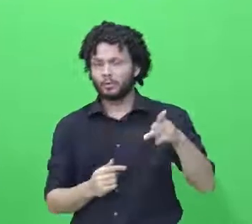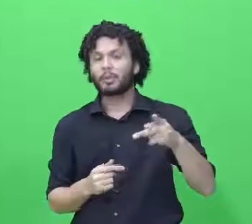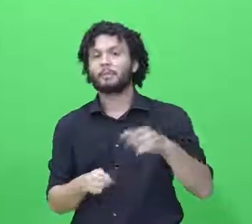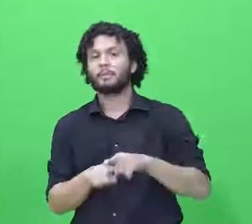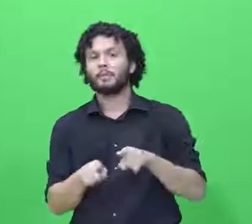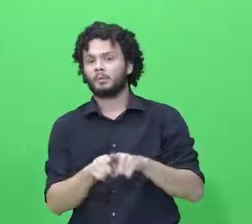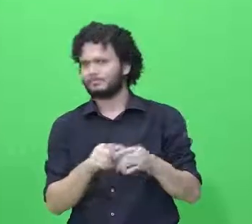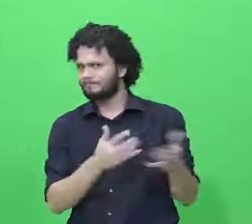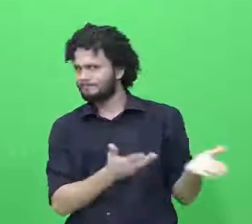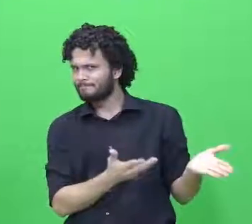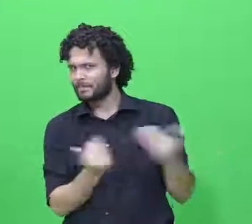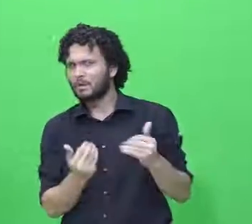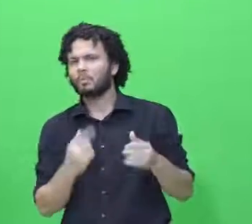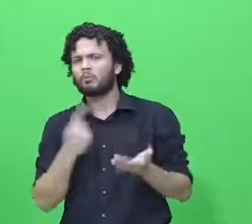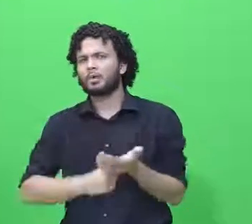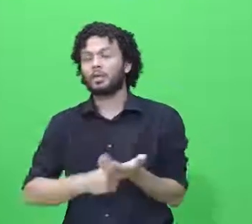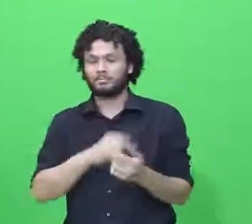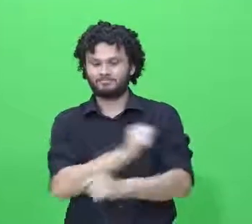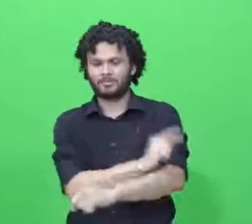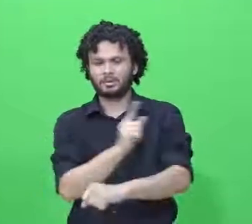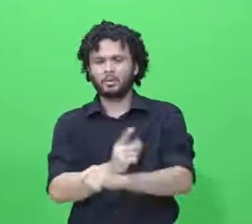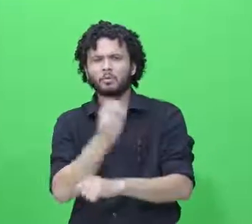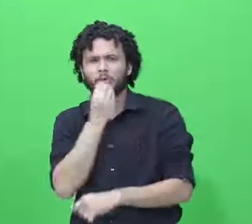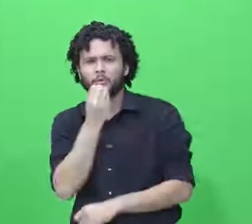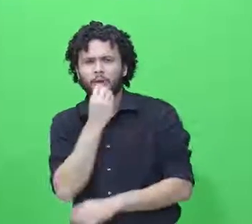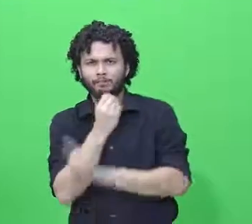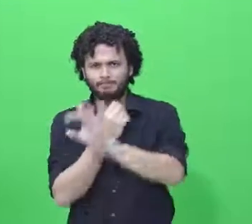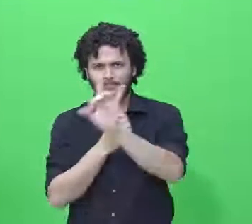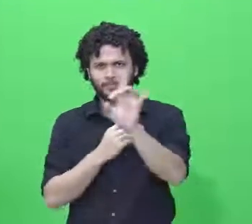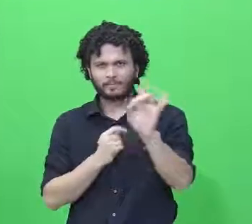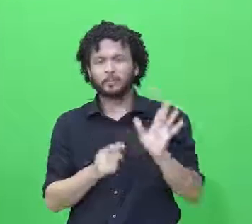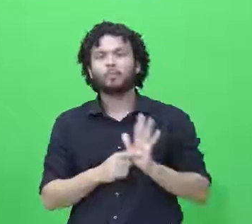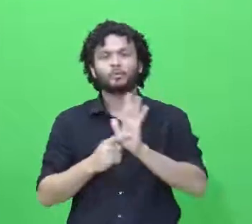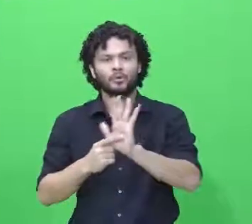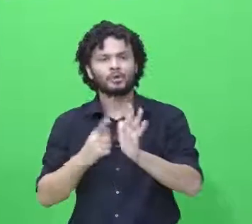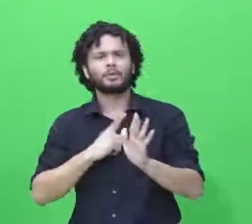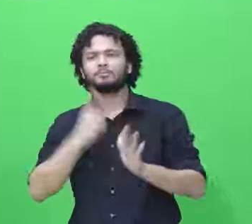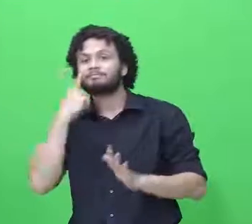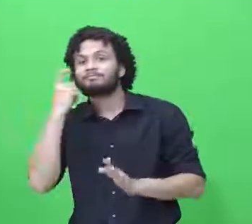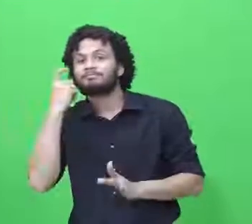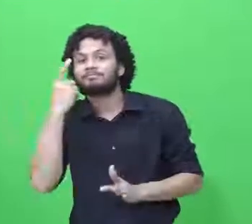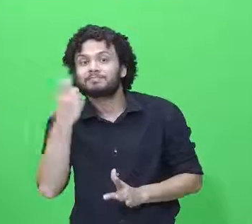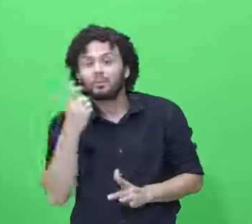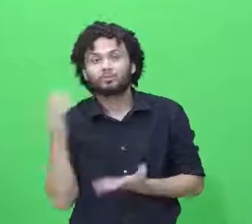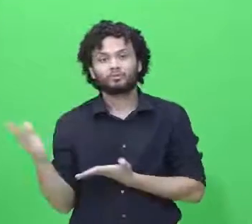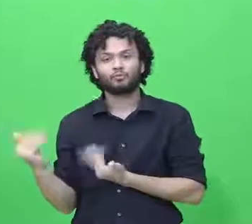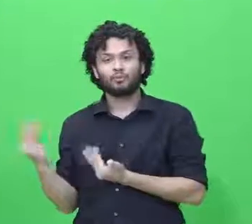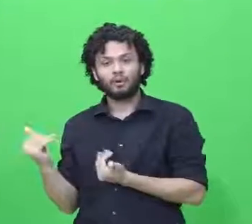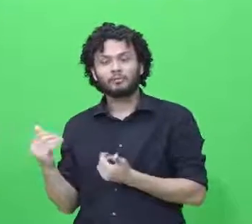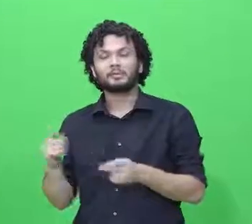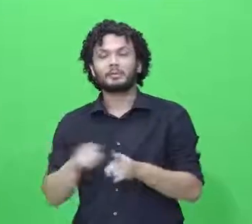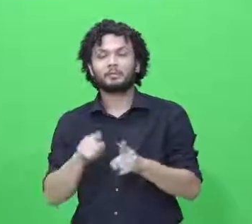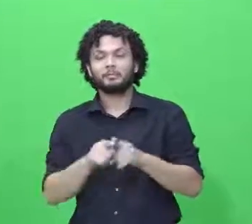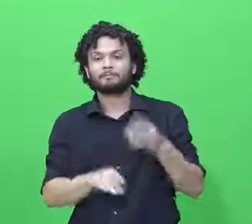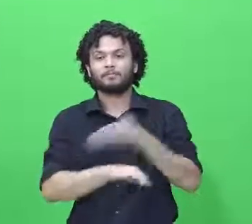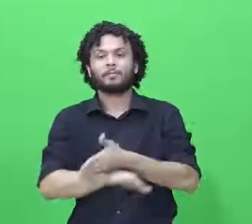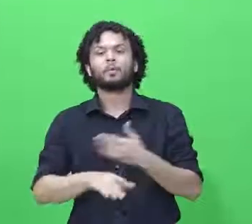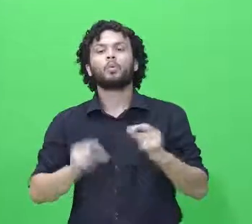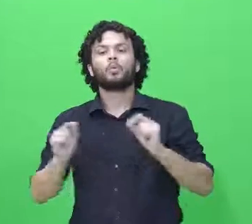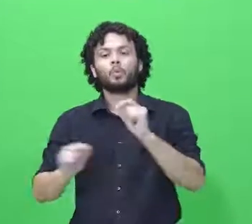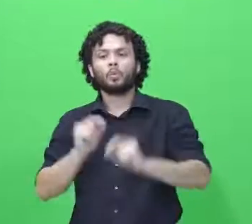no processo. Essa é a forma que a Secretaria tem de oportunizar, de mostrar que nós temos o maior interesse que nossos jovens participem, que eles